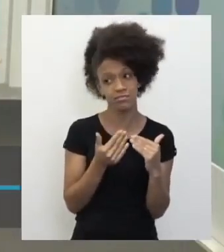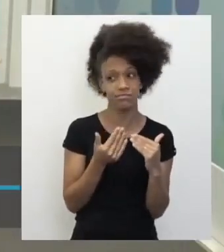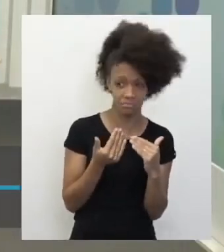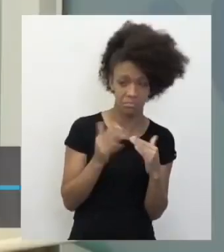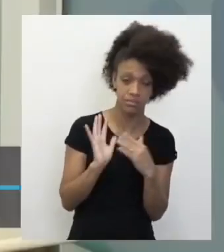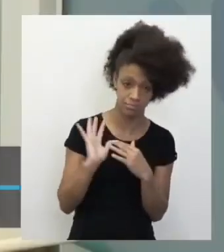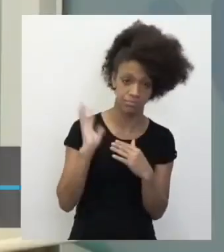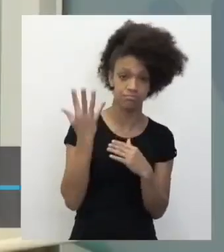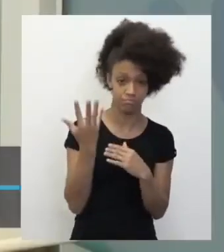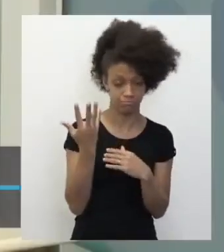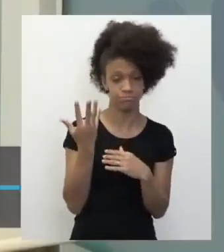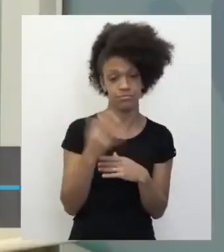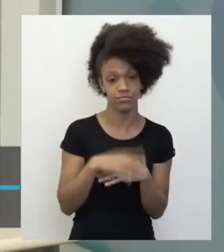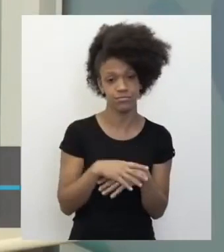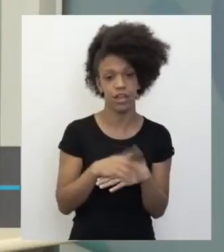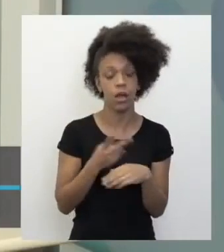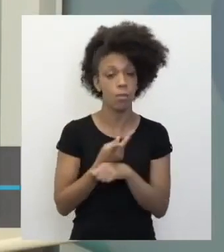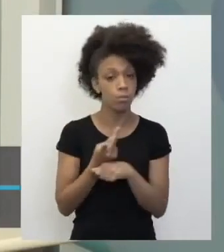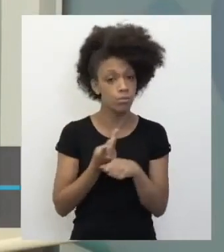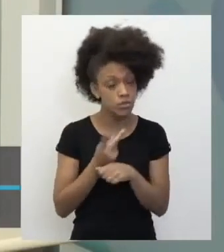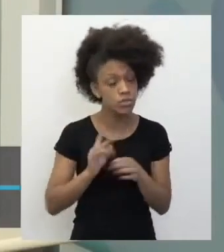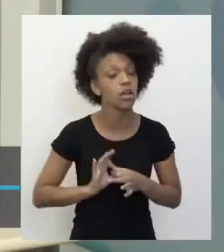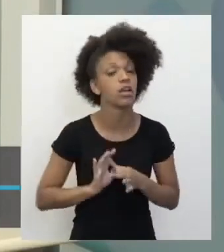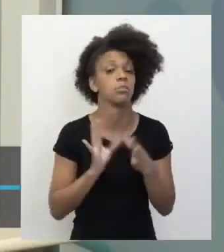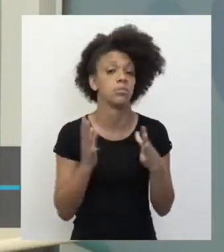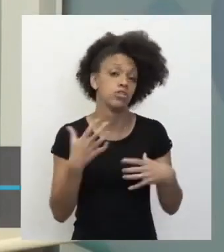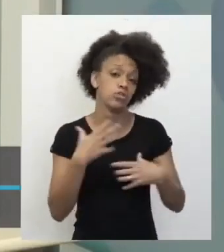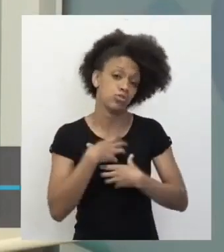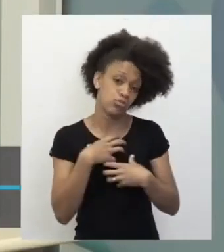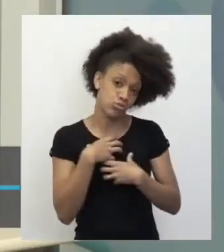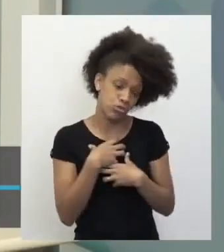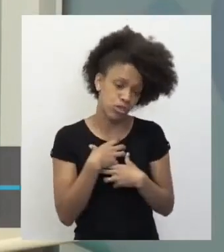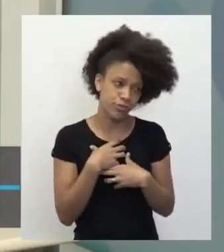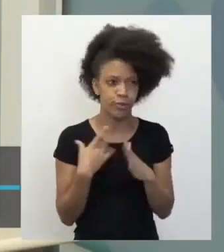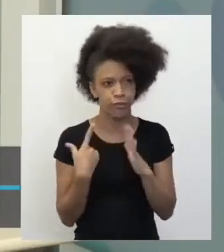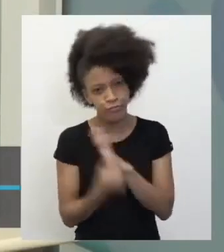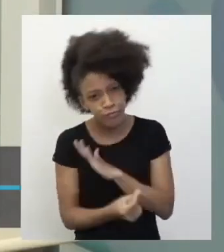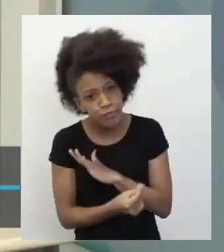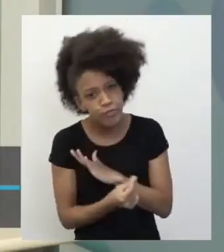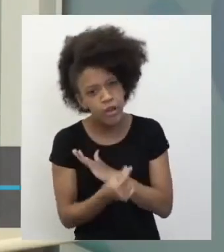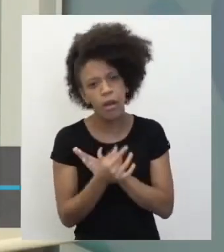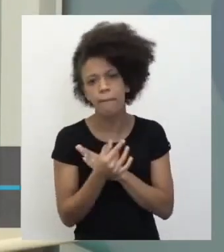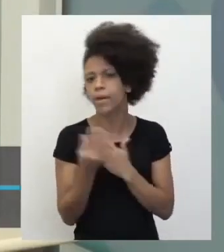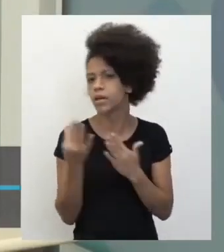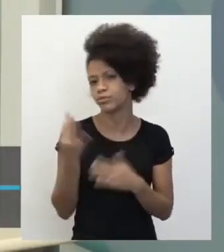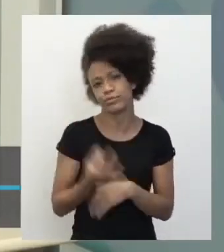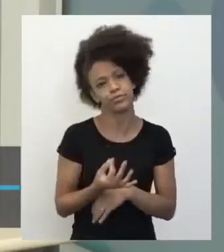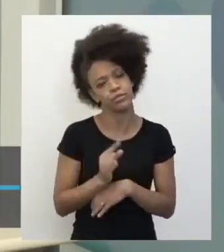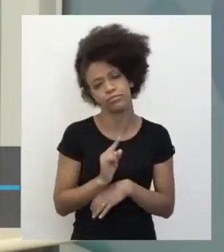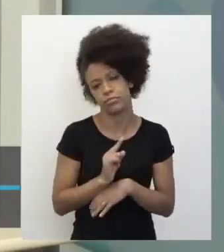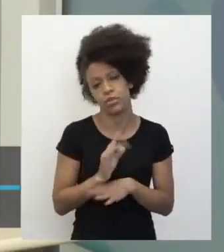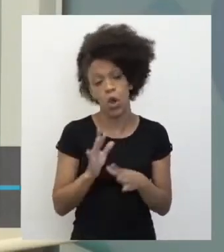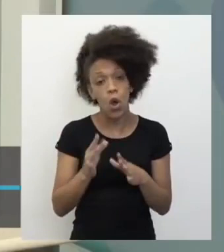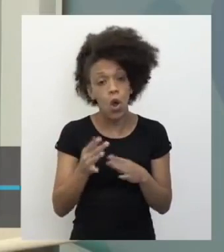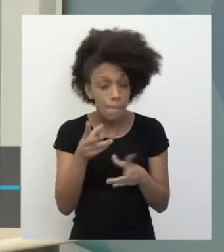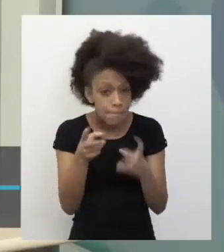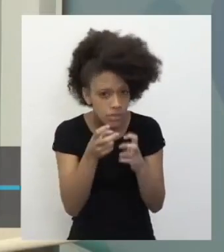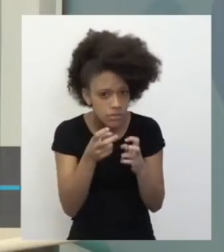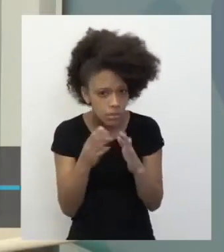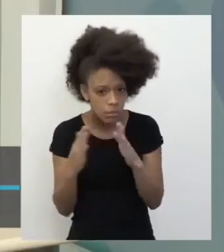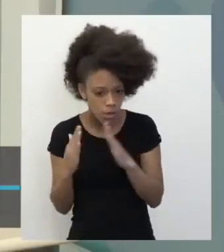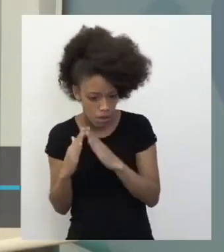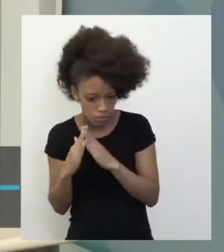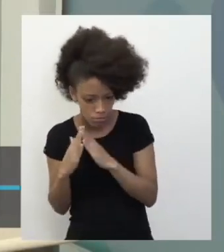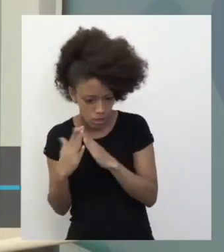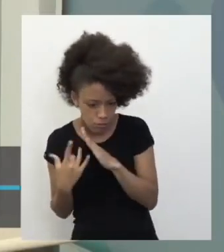para compreender, né? Buscar a liberdade de alguma forma, né? Buscar a fuga, mas não é certo. Notem, alguém que foge de casa,